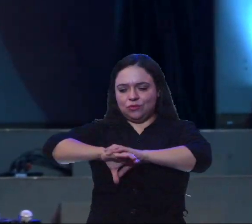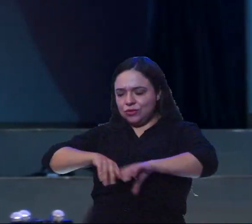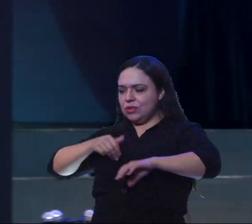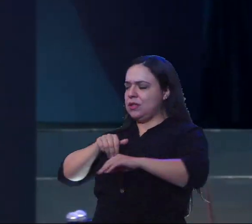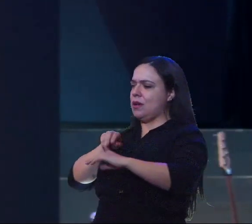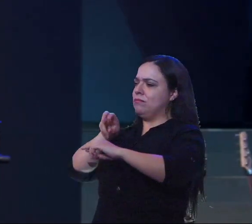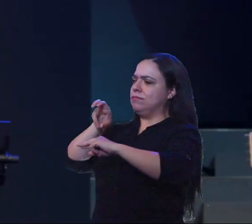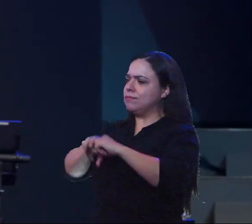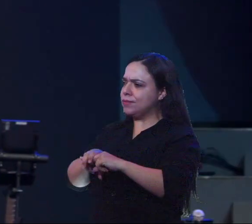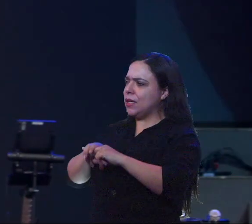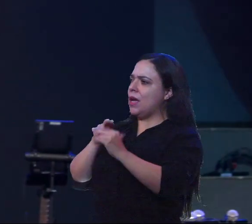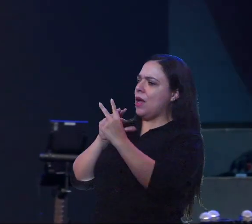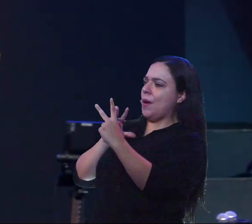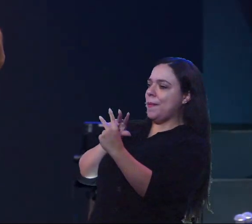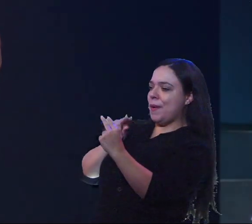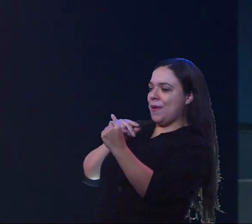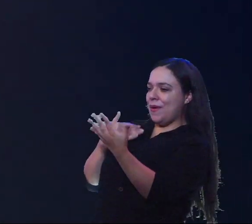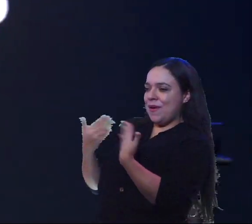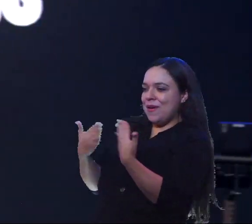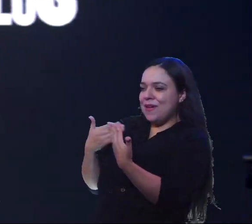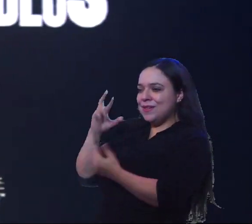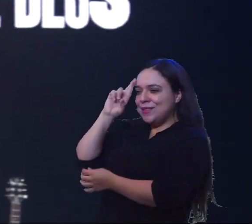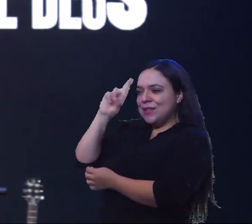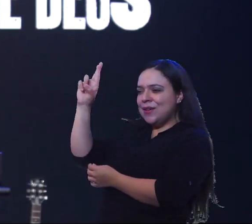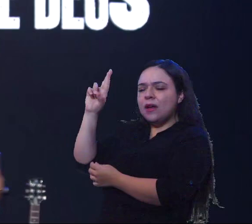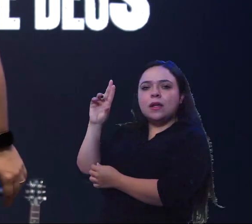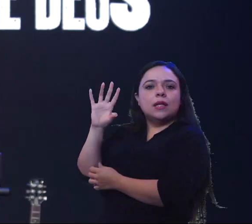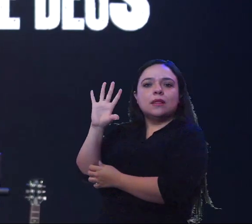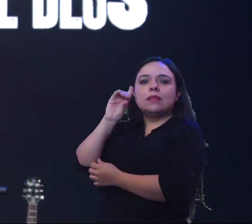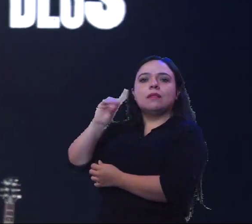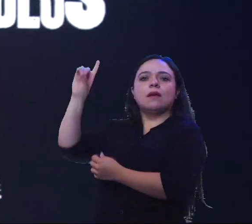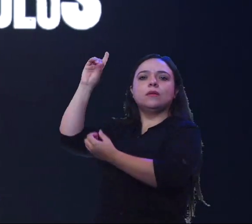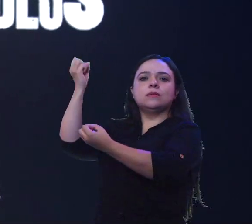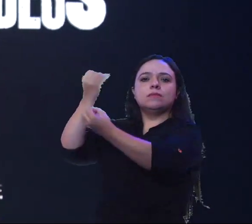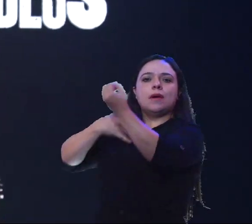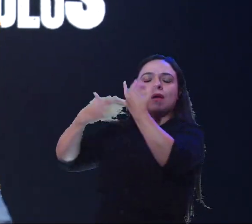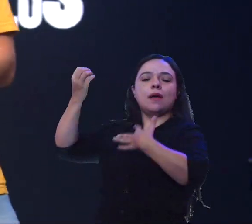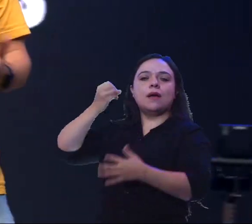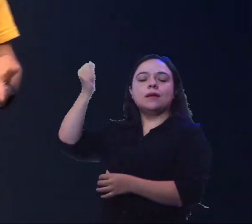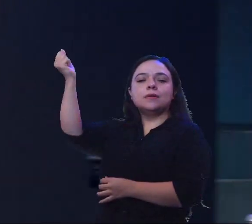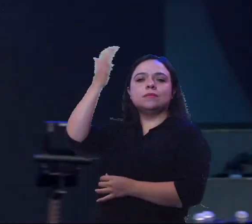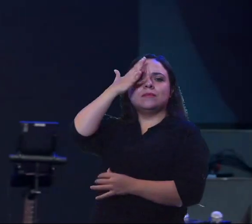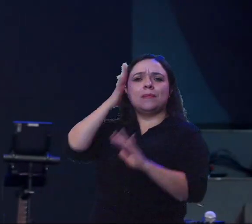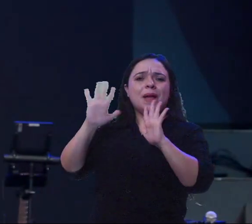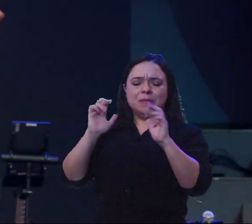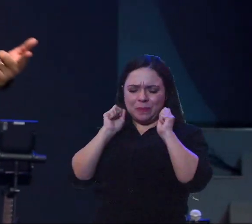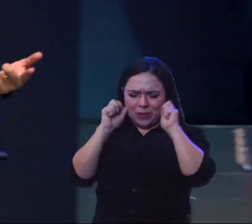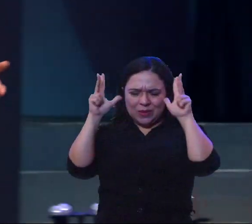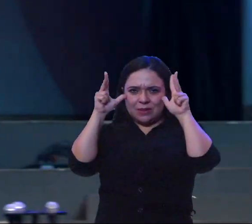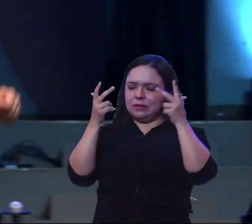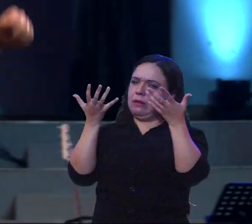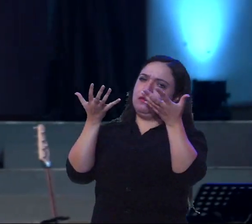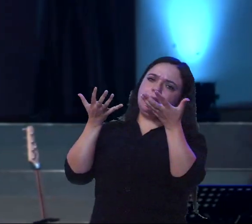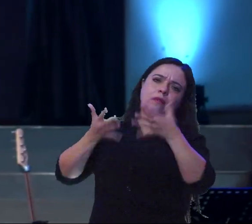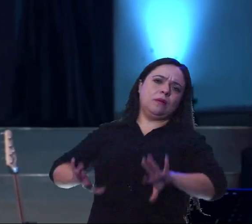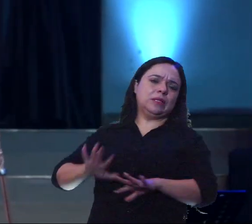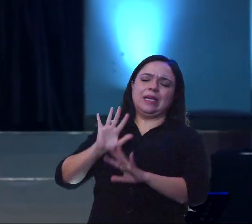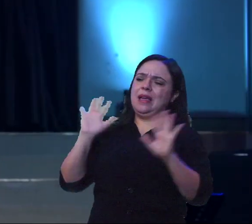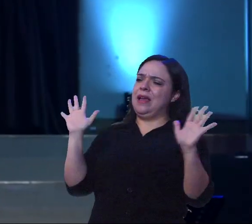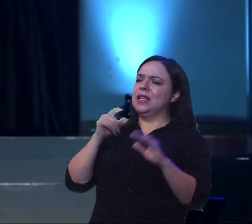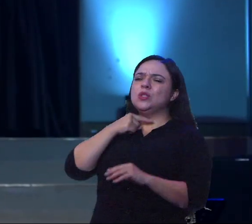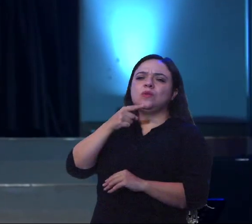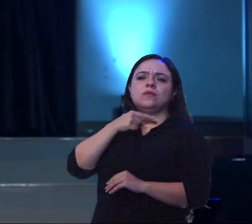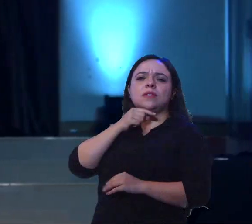conversar com o Senhor começa a revelar aquilo que ele queria fazer através de Moisés, mas ele não quer, ele duvida e apresenta